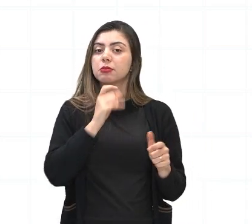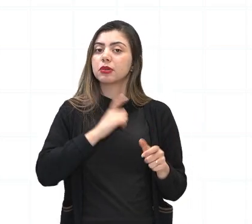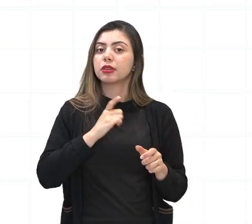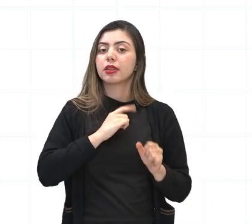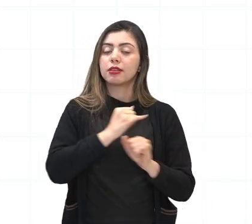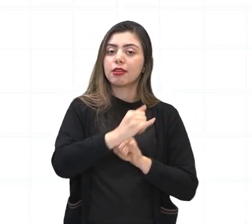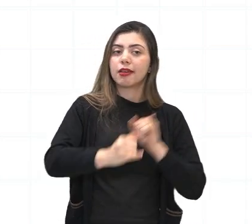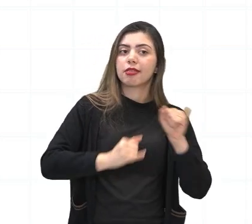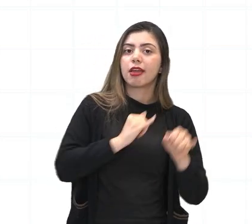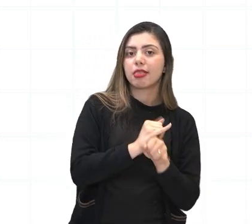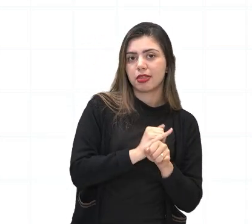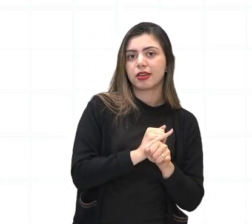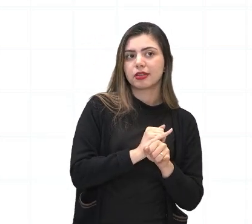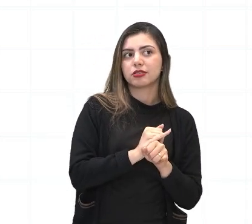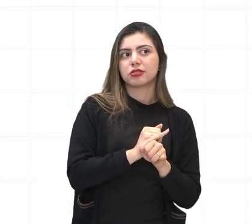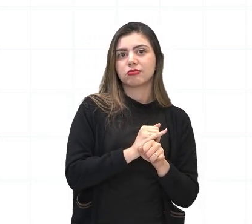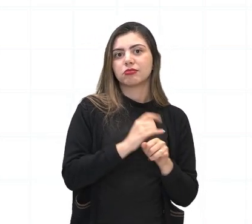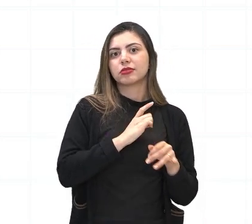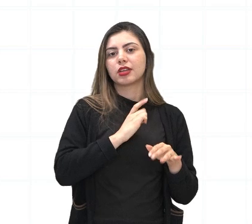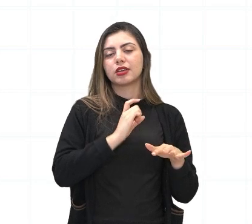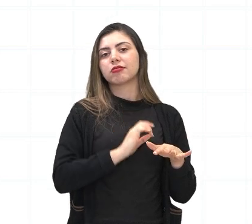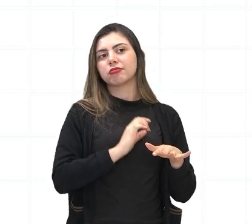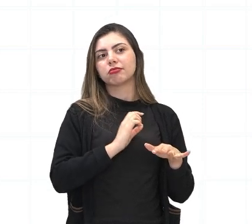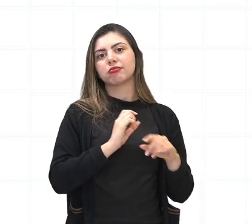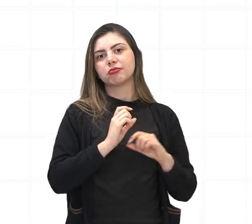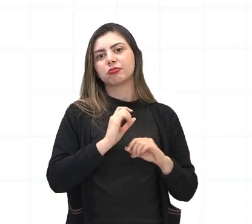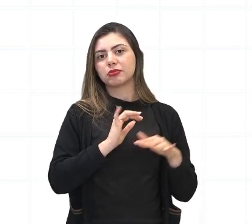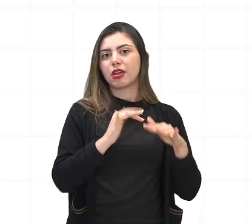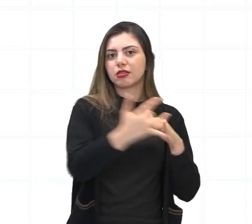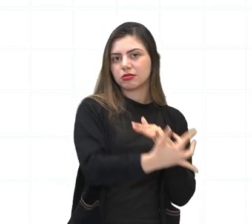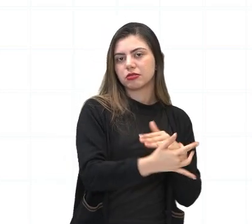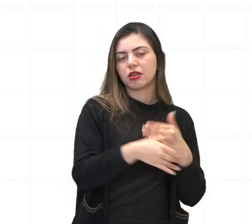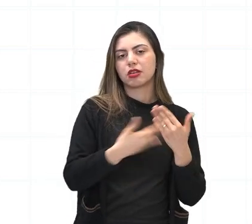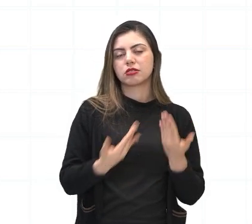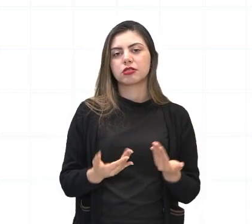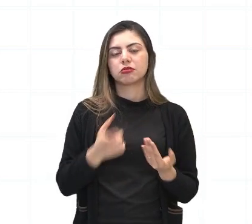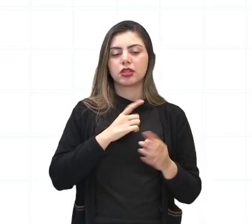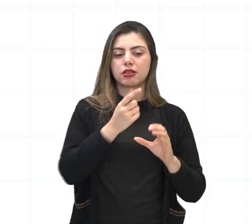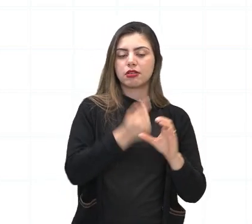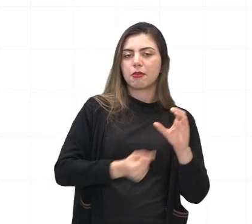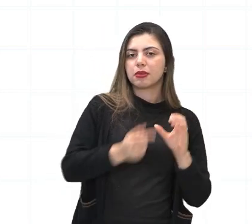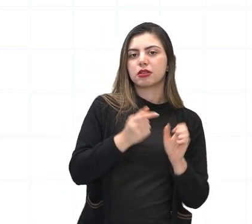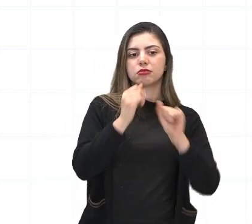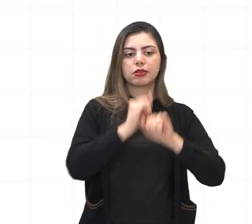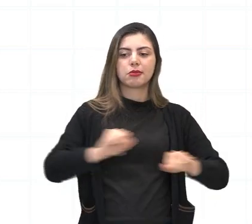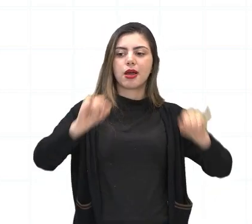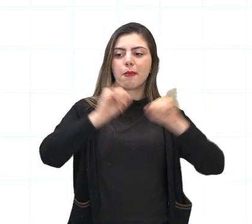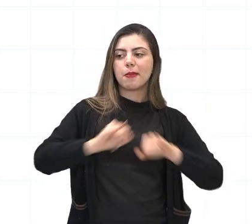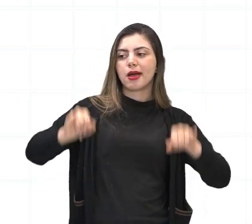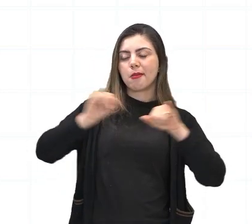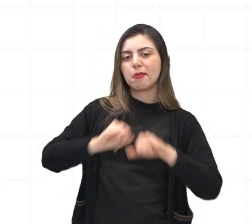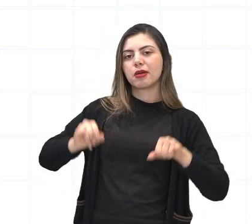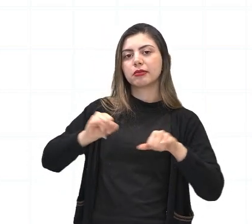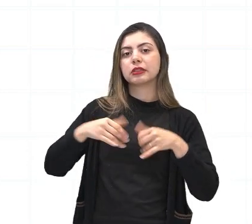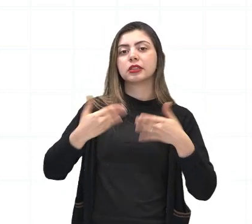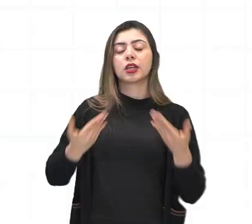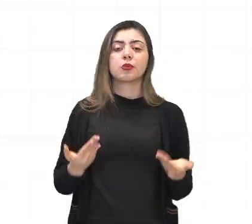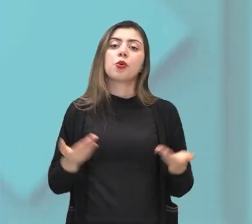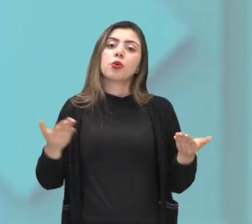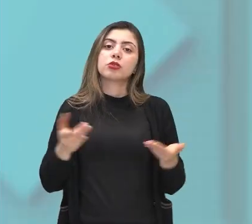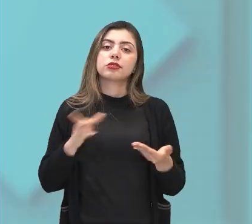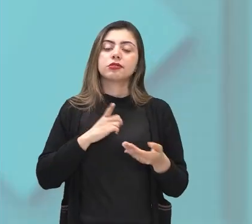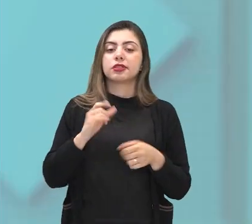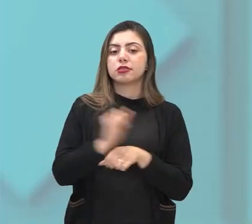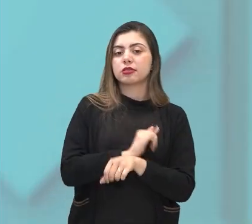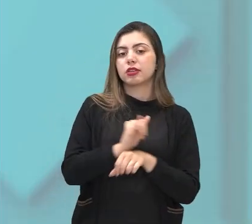sociais né o capitalismo esse consumismo ele é incentivado pela publicidade existem hoje ferramentas que se a